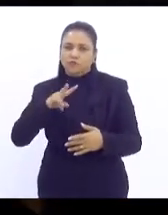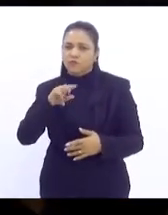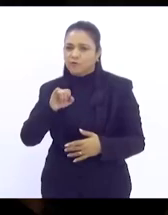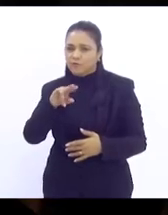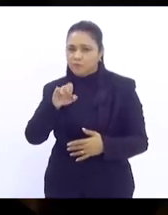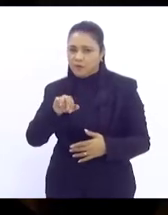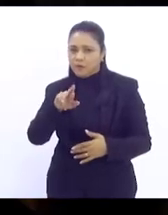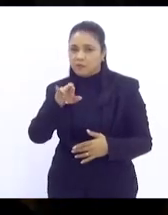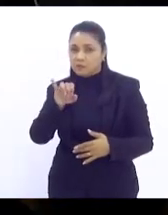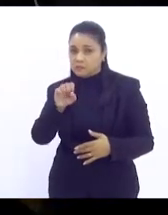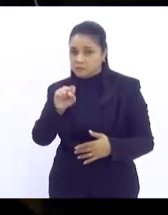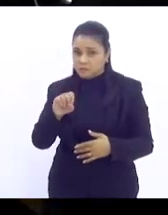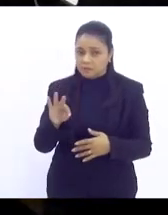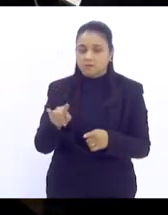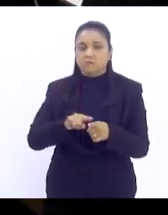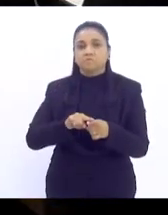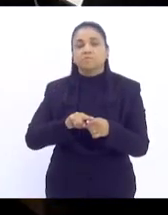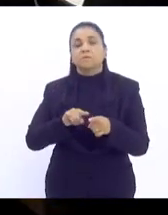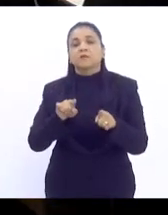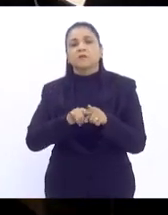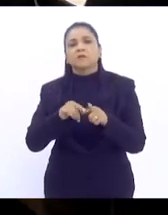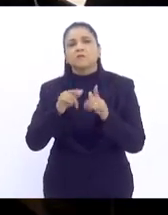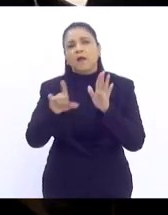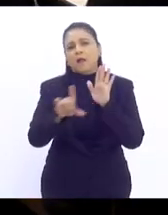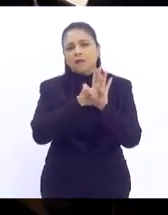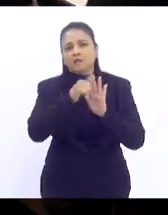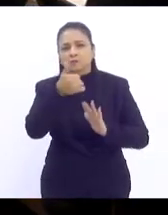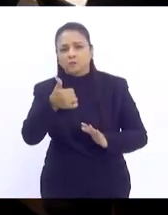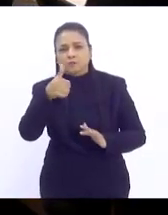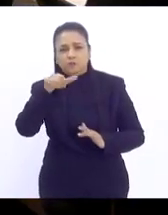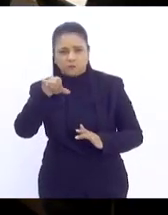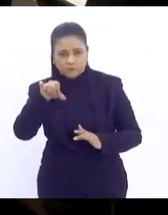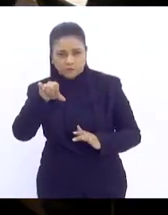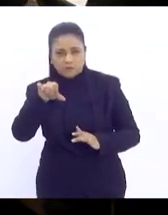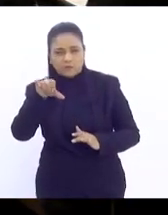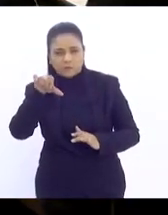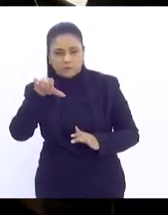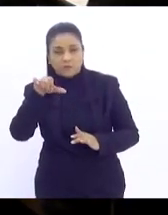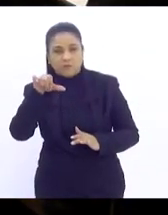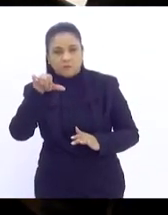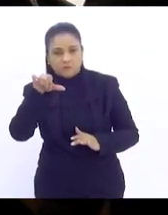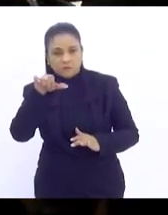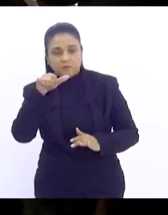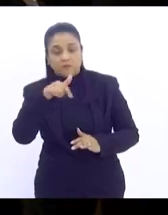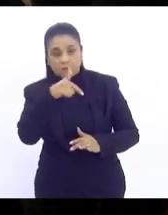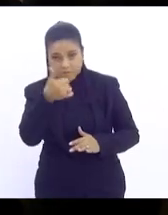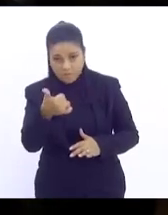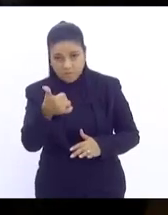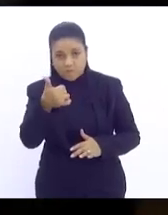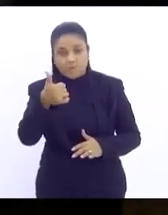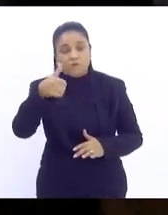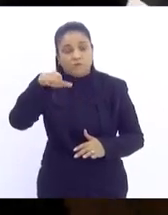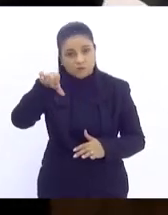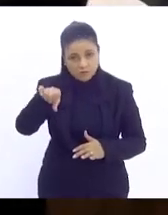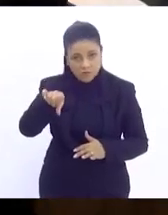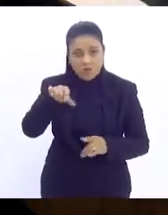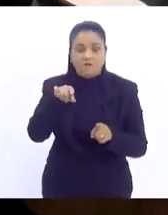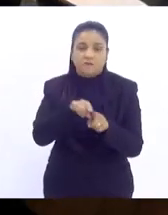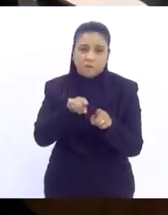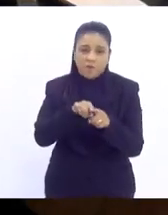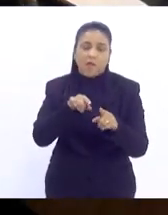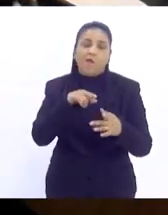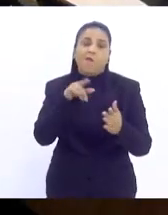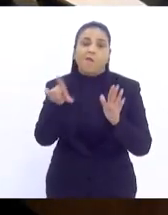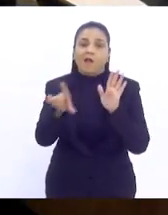uma lei minha antiga de 2019 de reconstituição ecológica e uma lei do governo de Janeiro desse ano